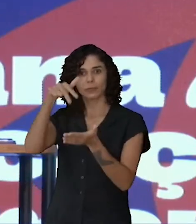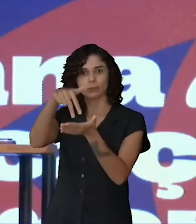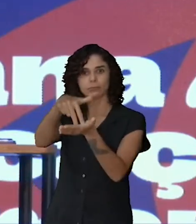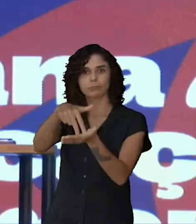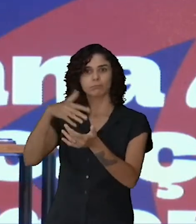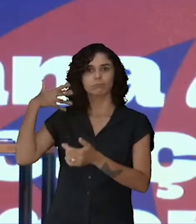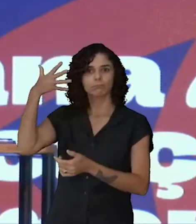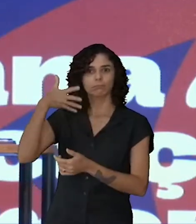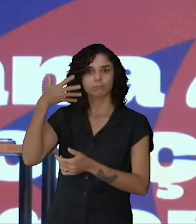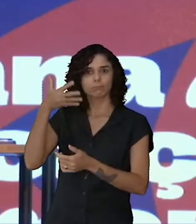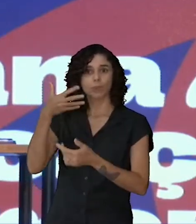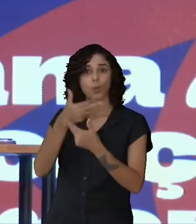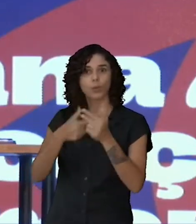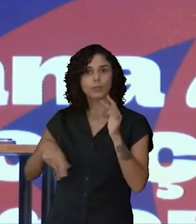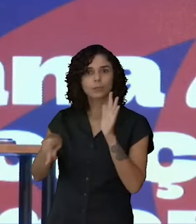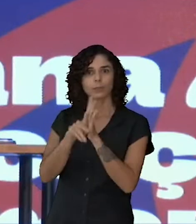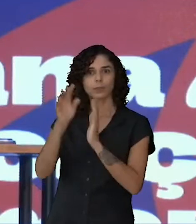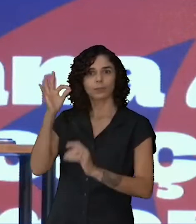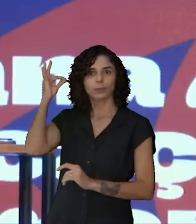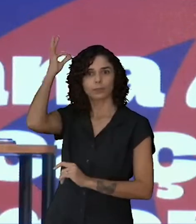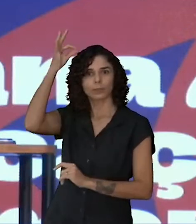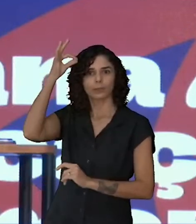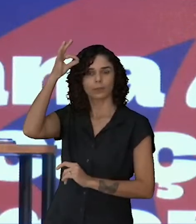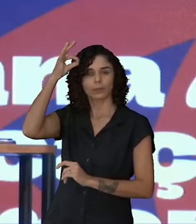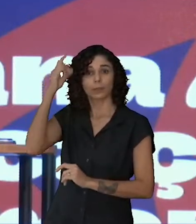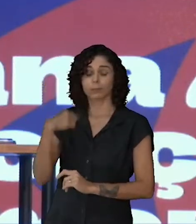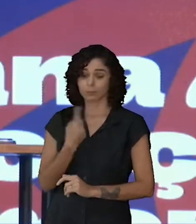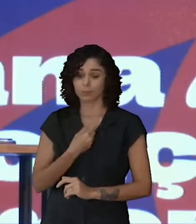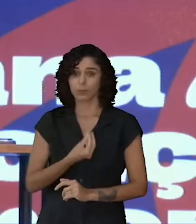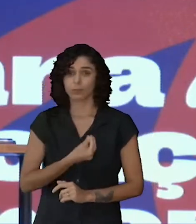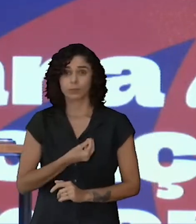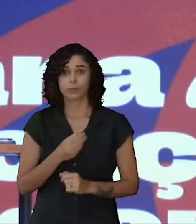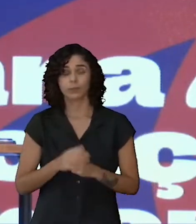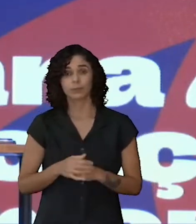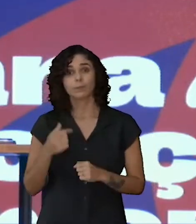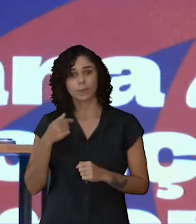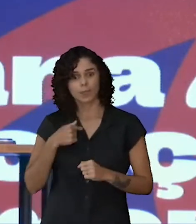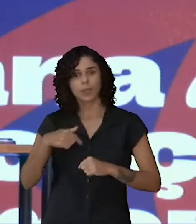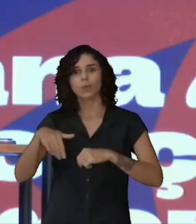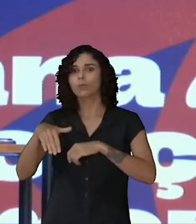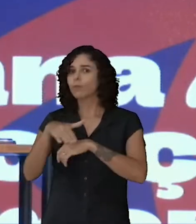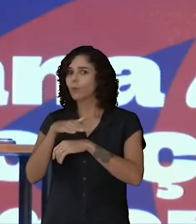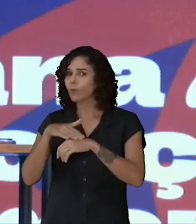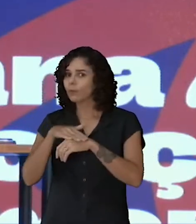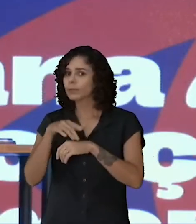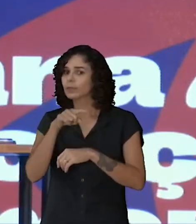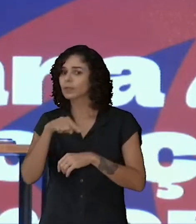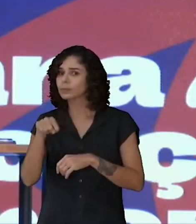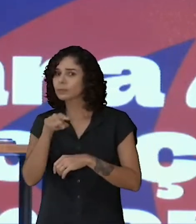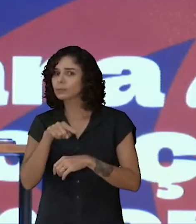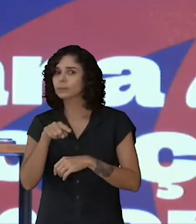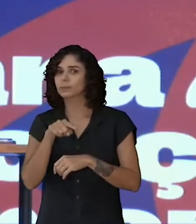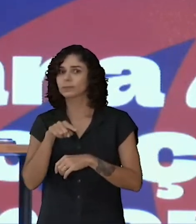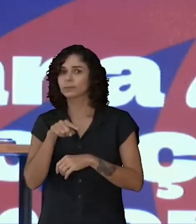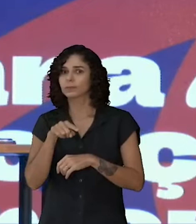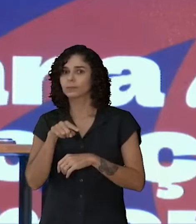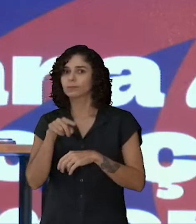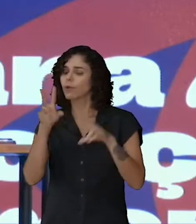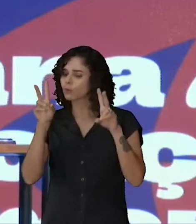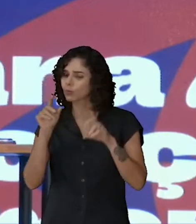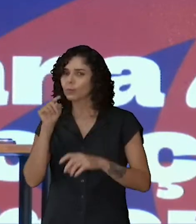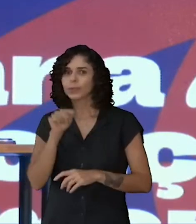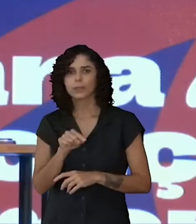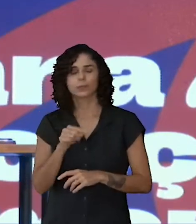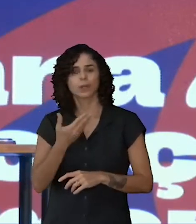Espírito para a nossa vida. E eu tenho compartilhado isso com eles. São todos amigos queridos,